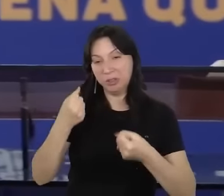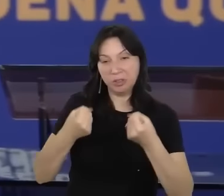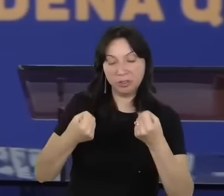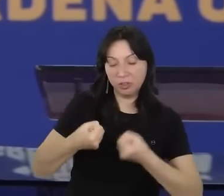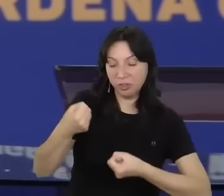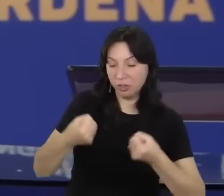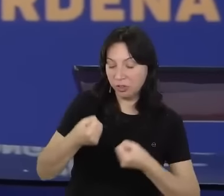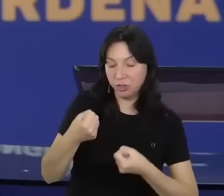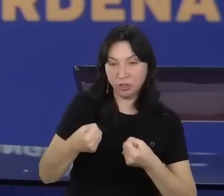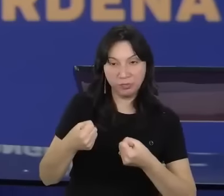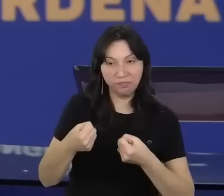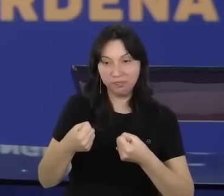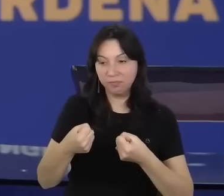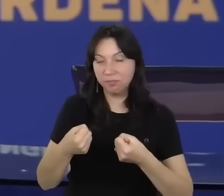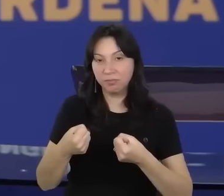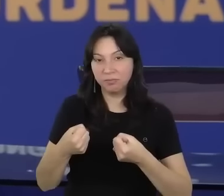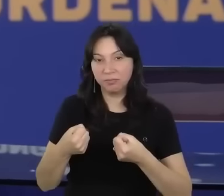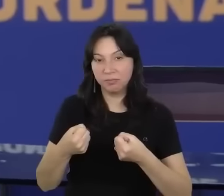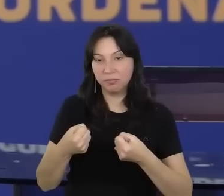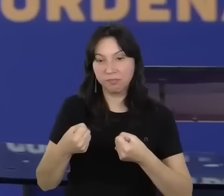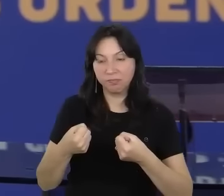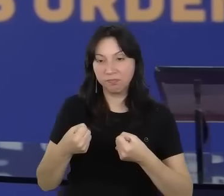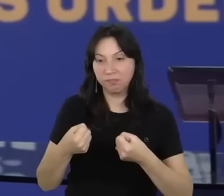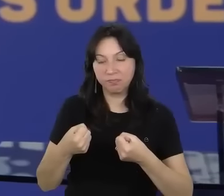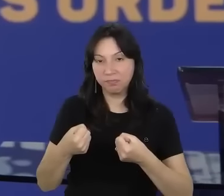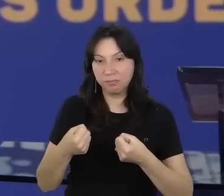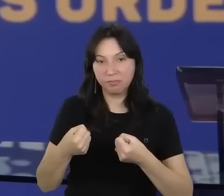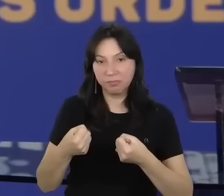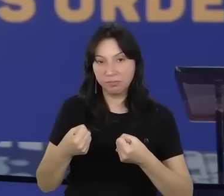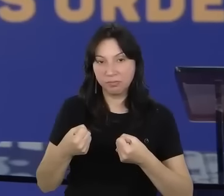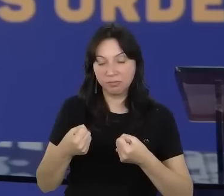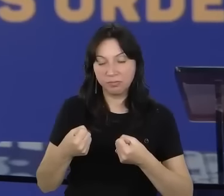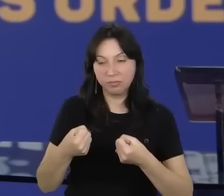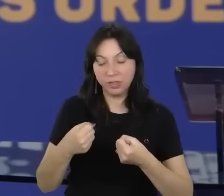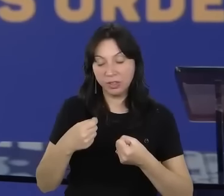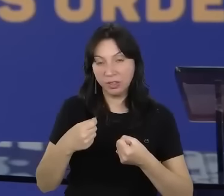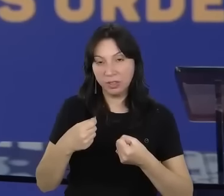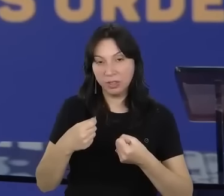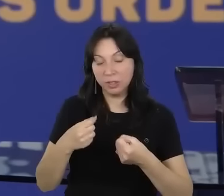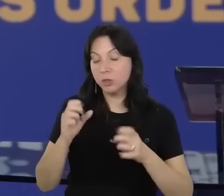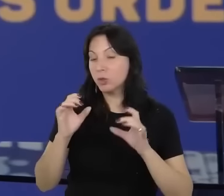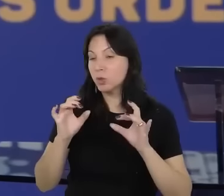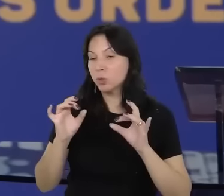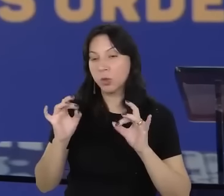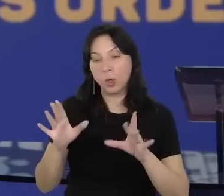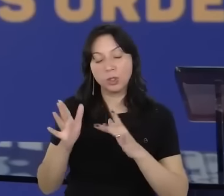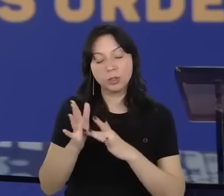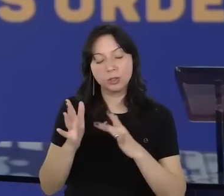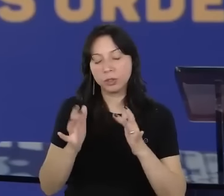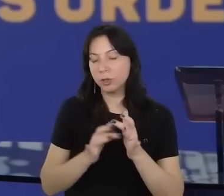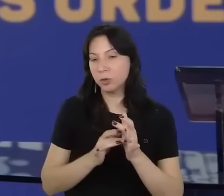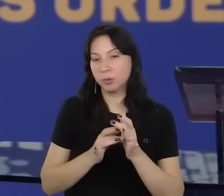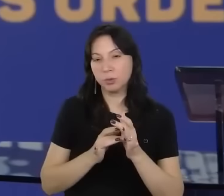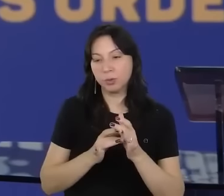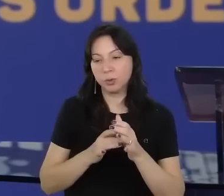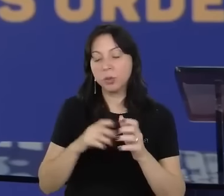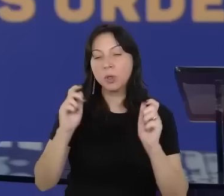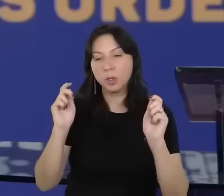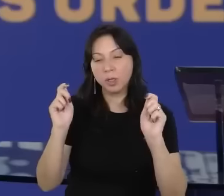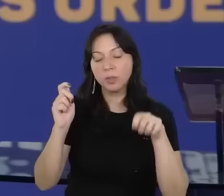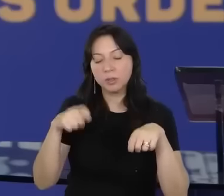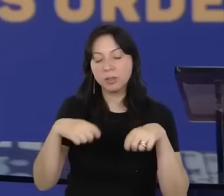seguro aquilo ali só podia ter uma força maior que podia me segurar de um grave acidente o carro se perdeu por